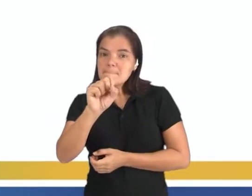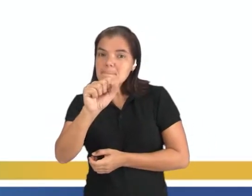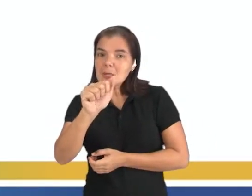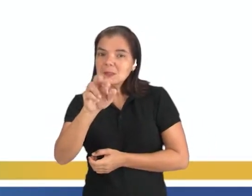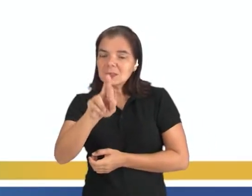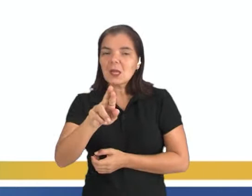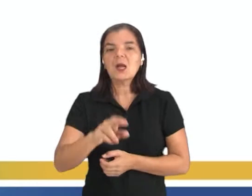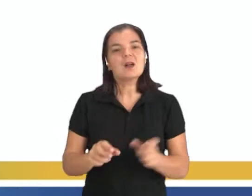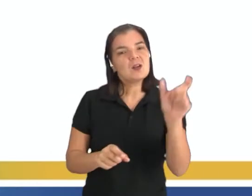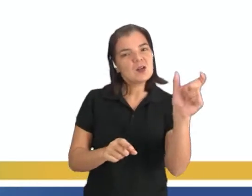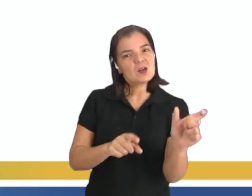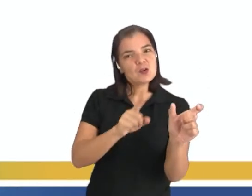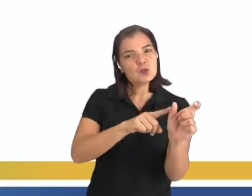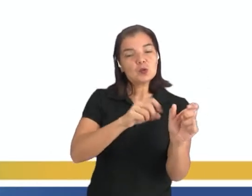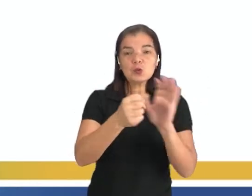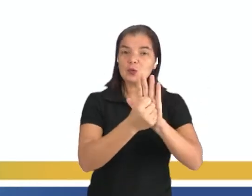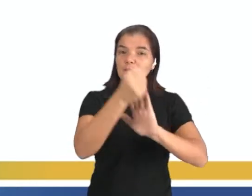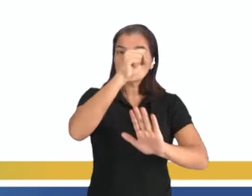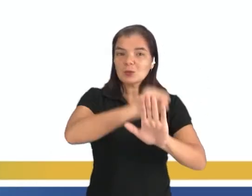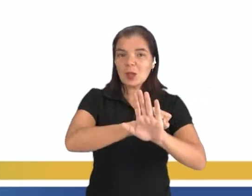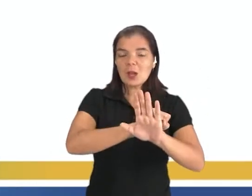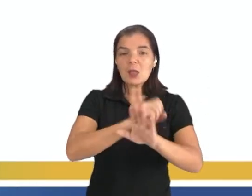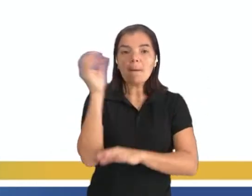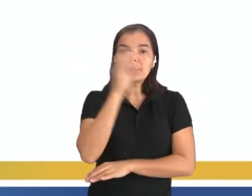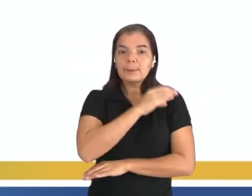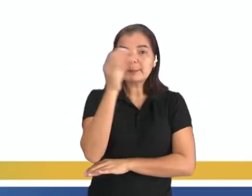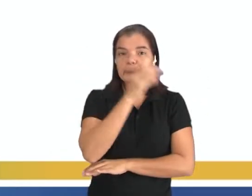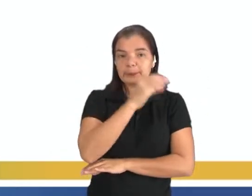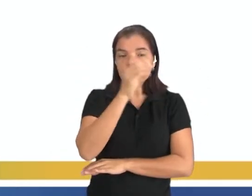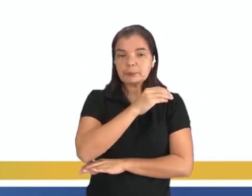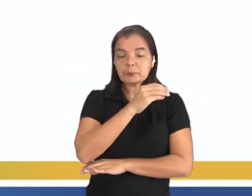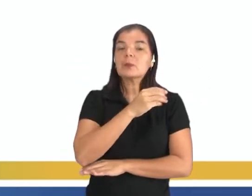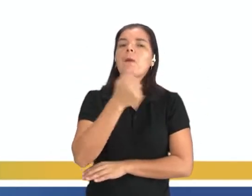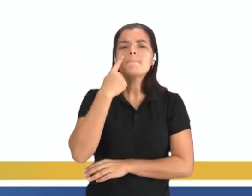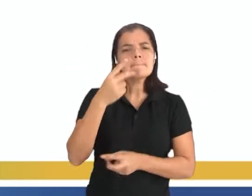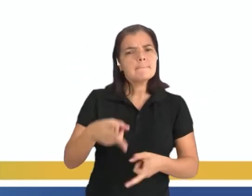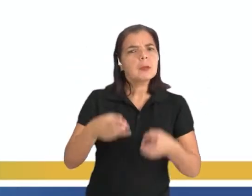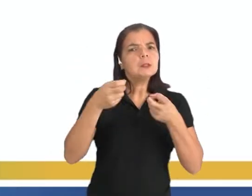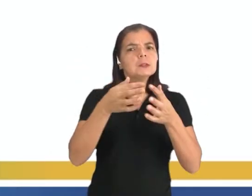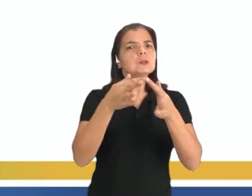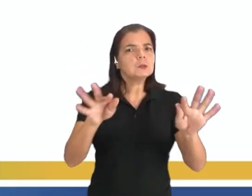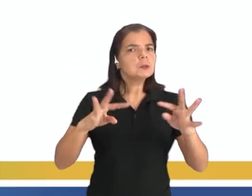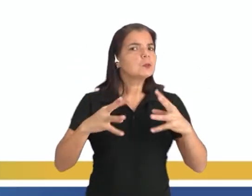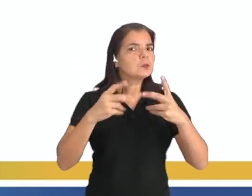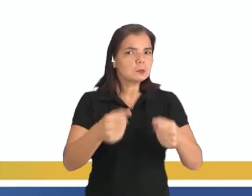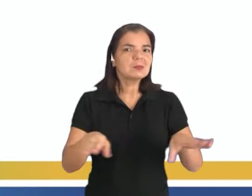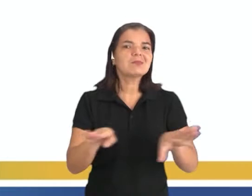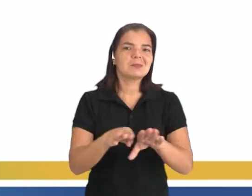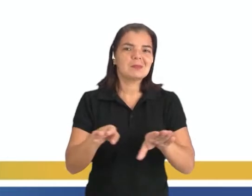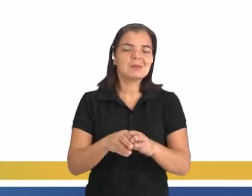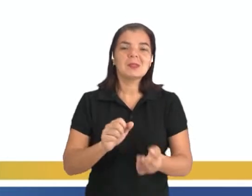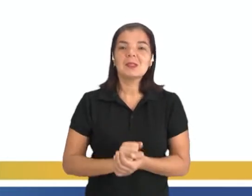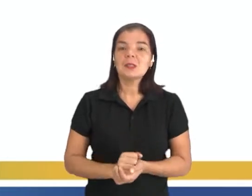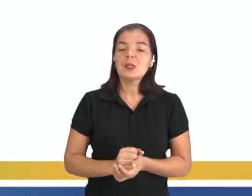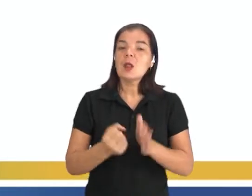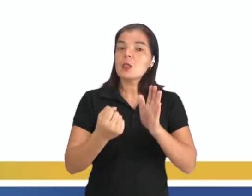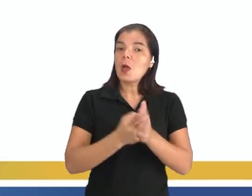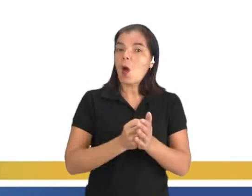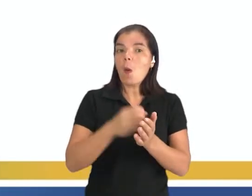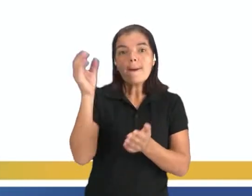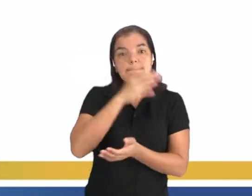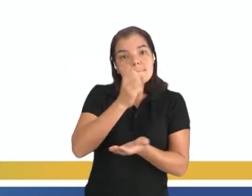o sujeito apressa. Observamos que a mensagem está completa. Olha só, a pressa passa. Foi compreendido. Eu